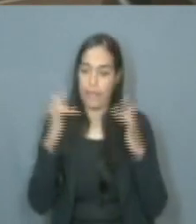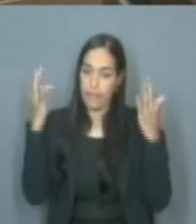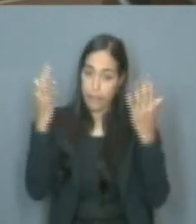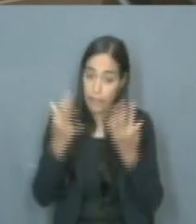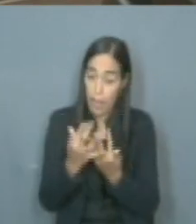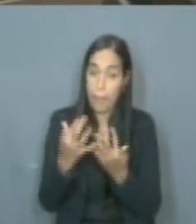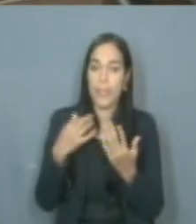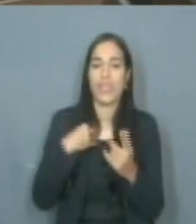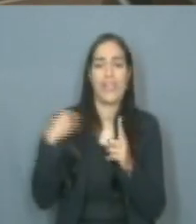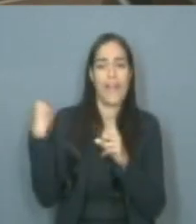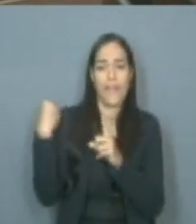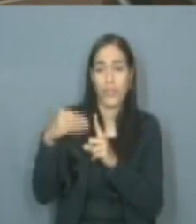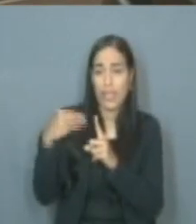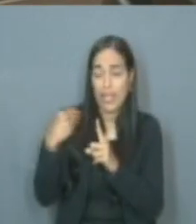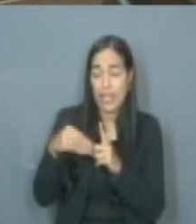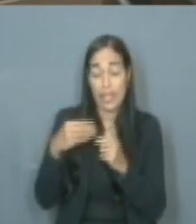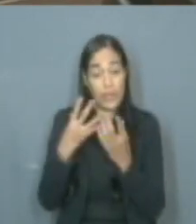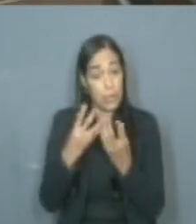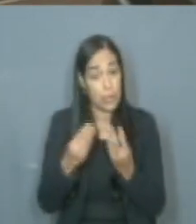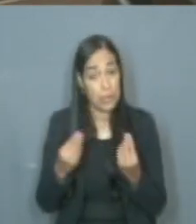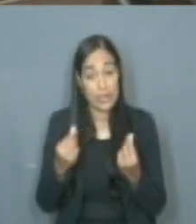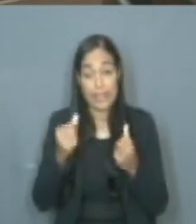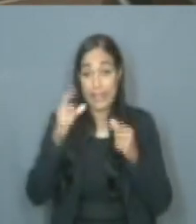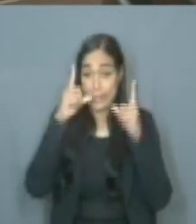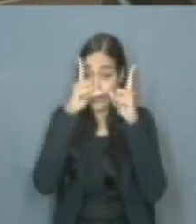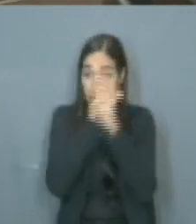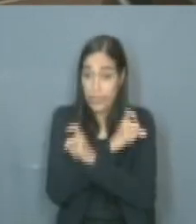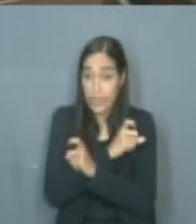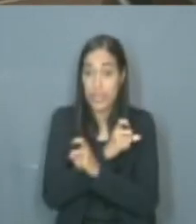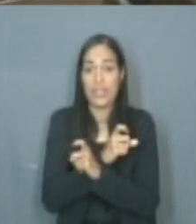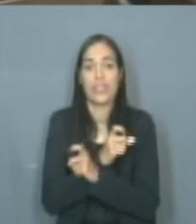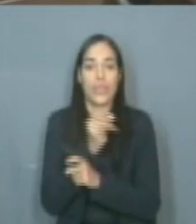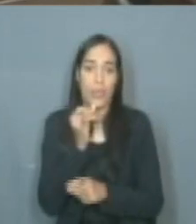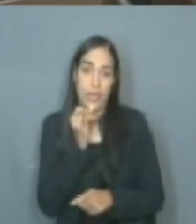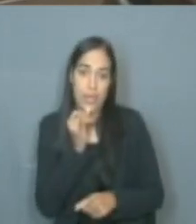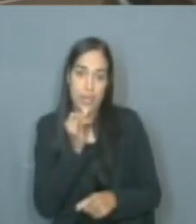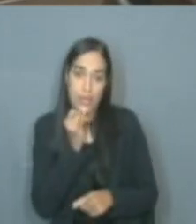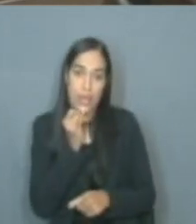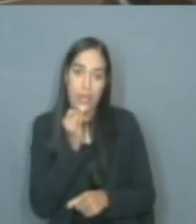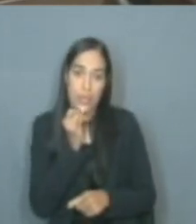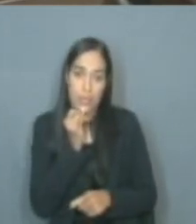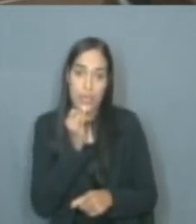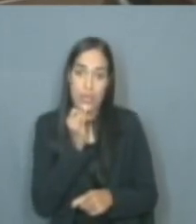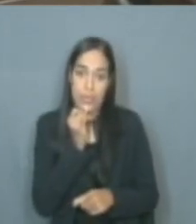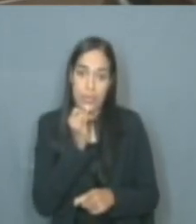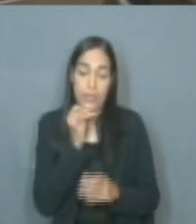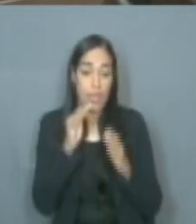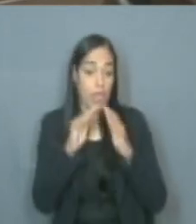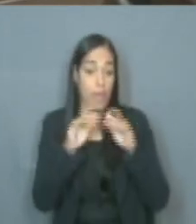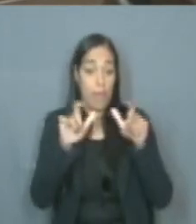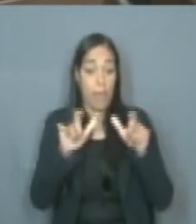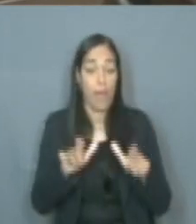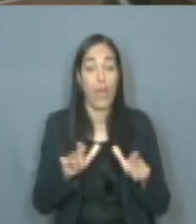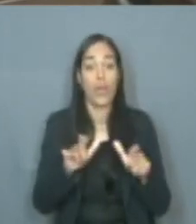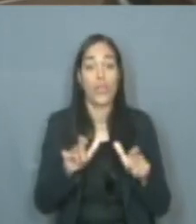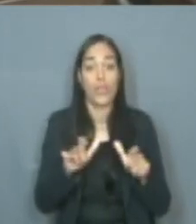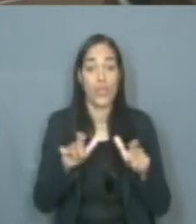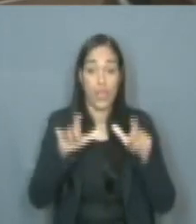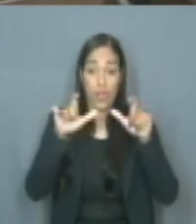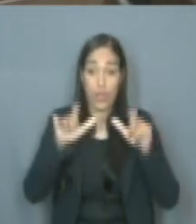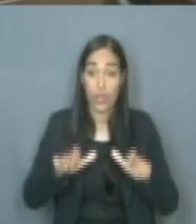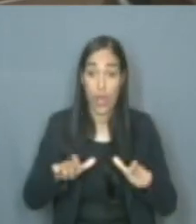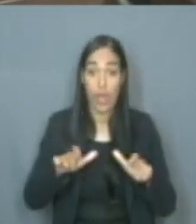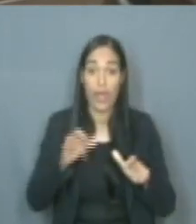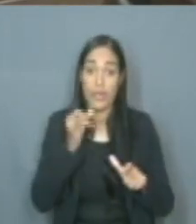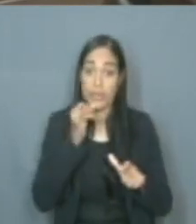em situação extremamente precária, e aí eu vou trazer, inclusive, um exemplo, e moram em habitações que